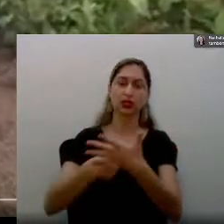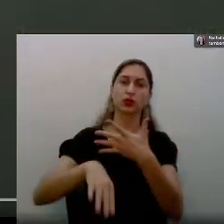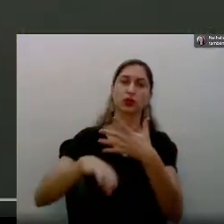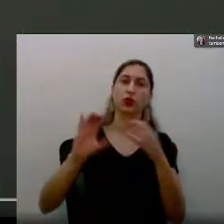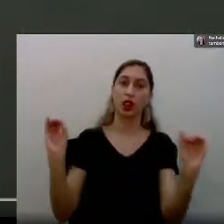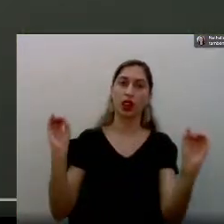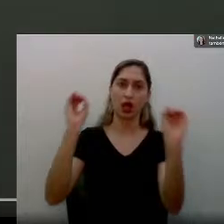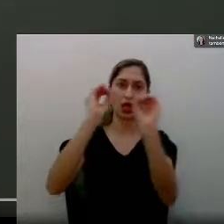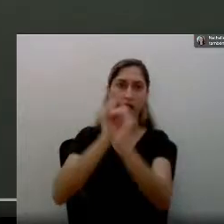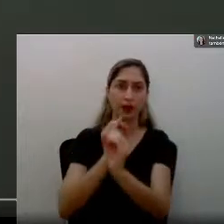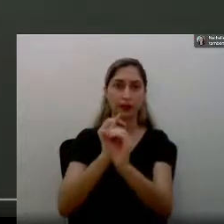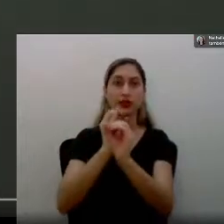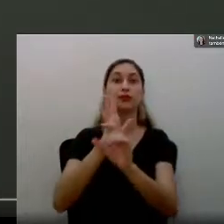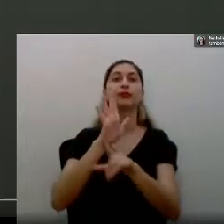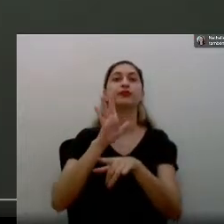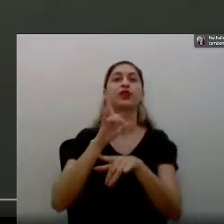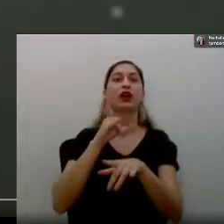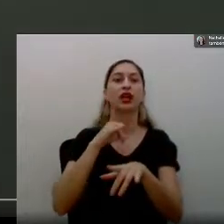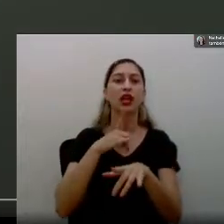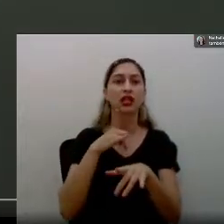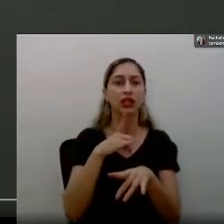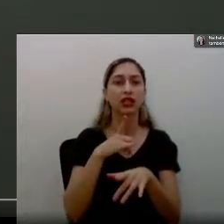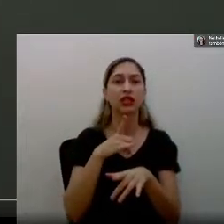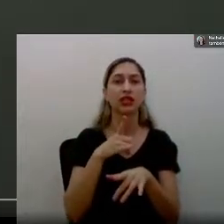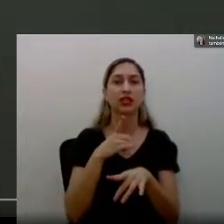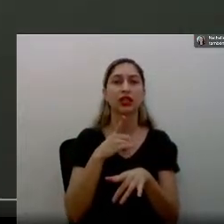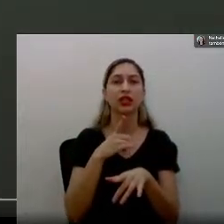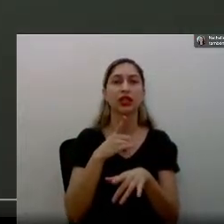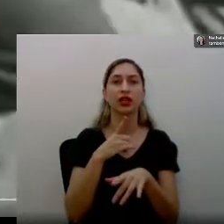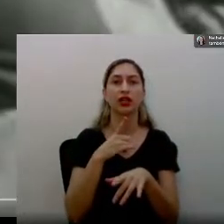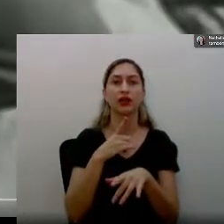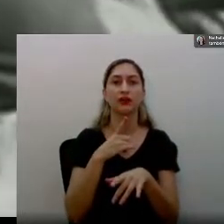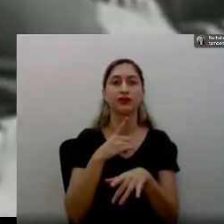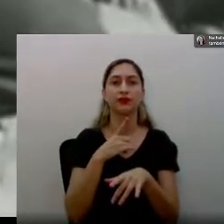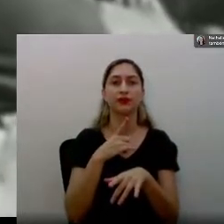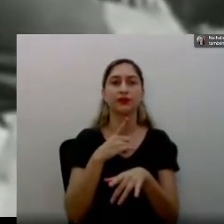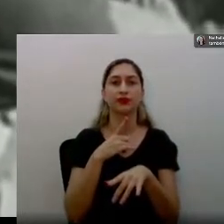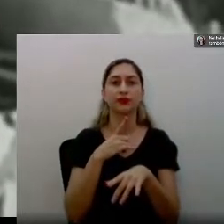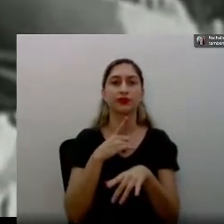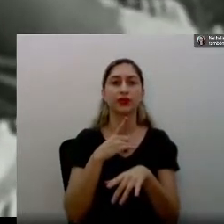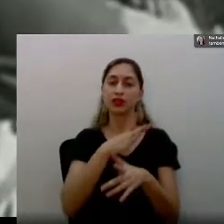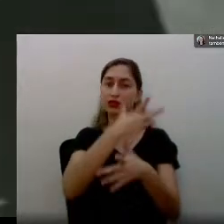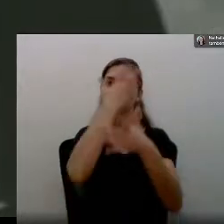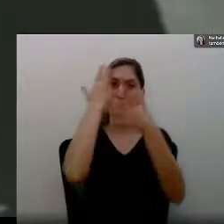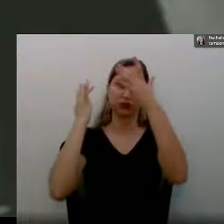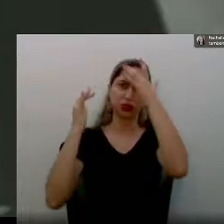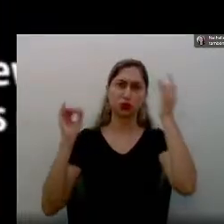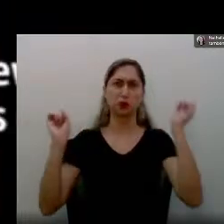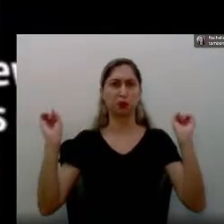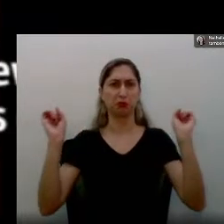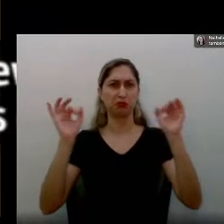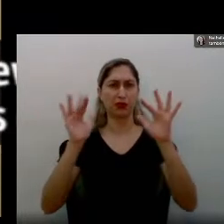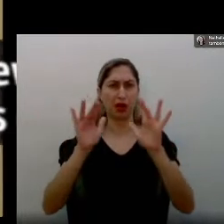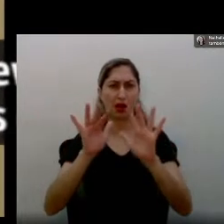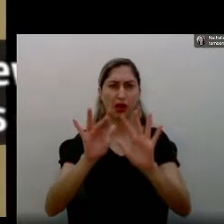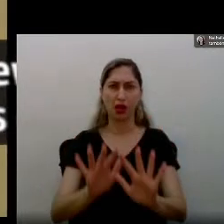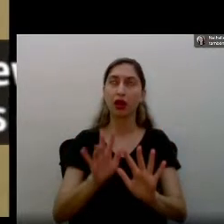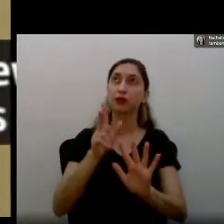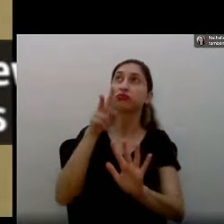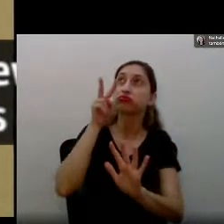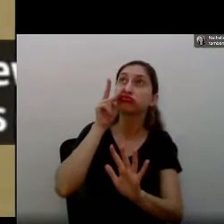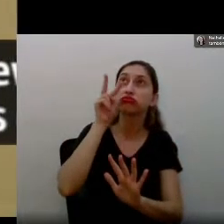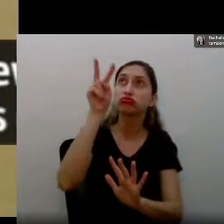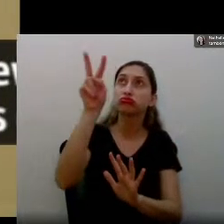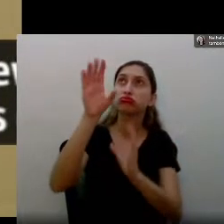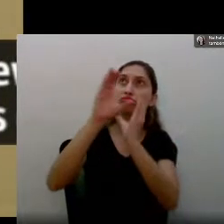onde é que tá a pedra fundamental né da dessa observação use Croata né quando